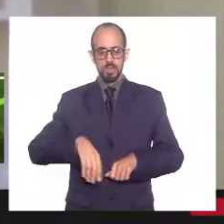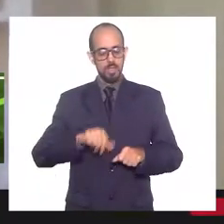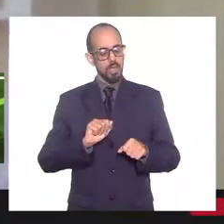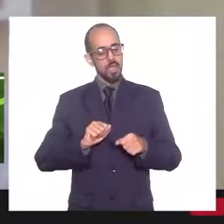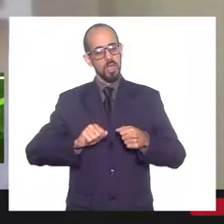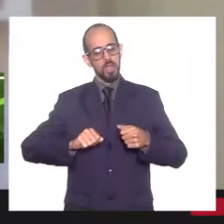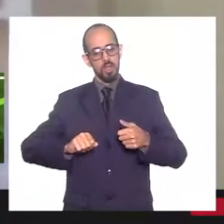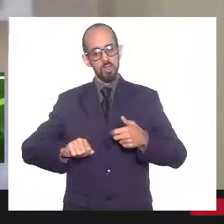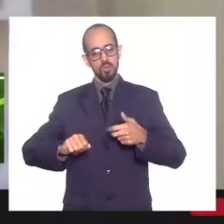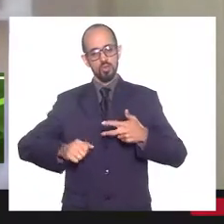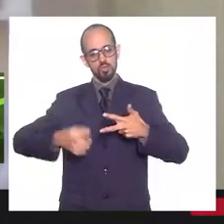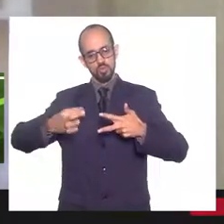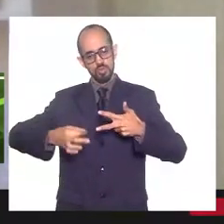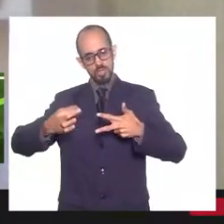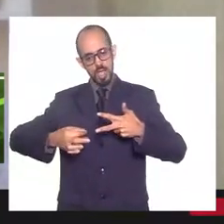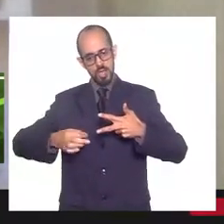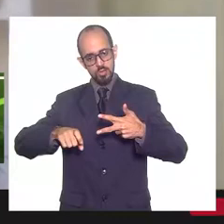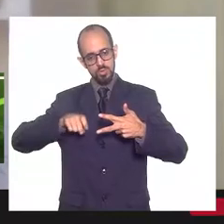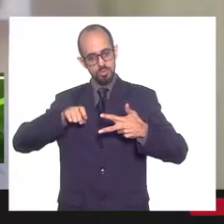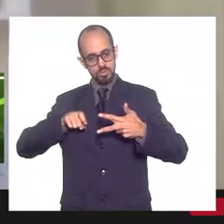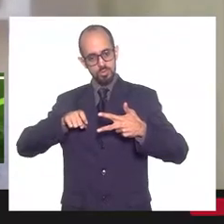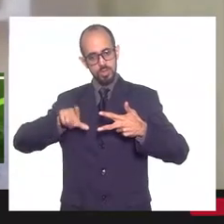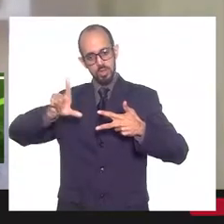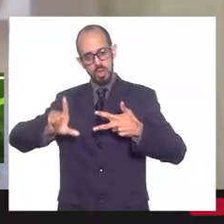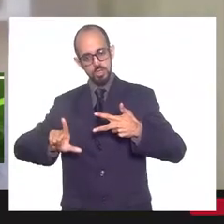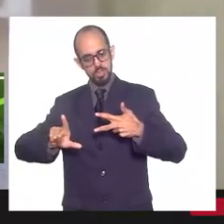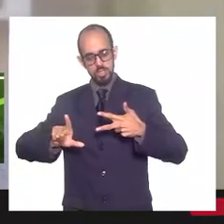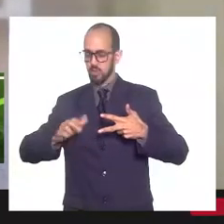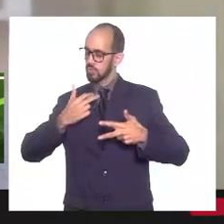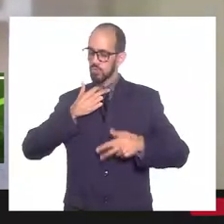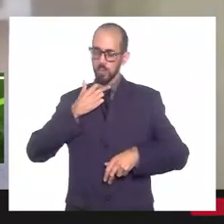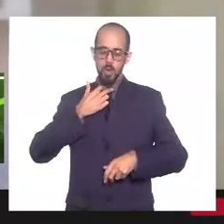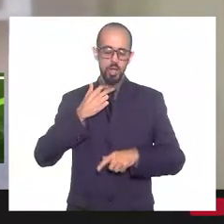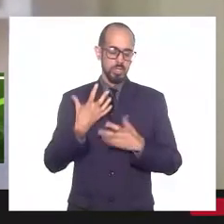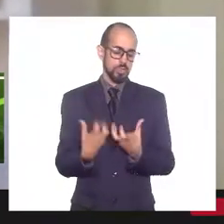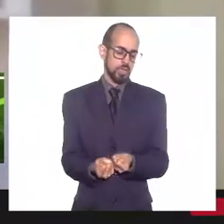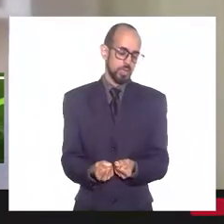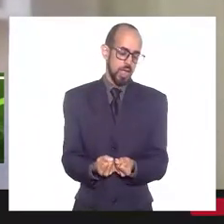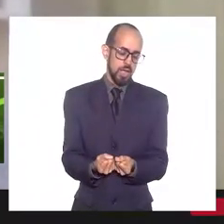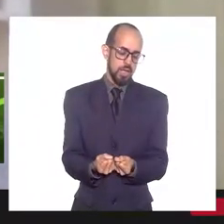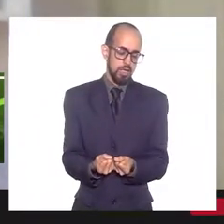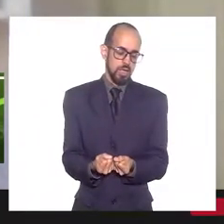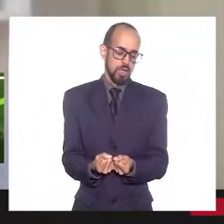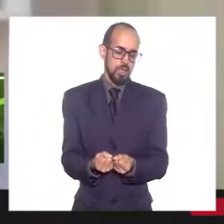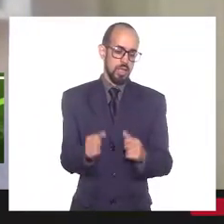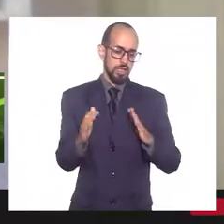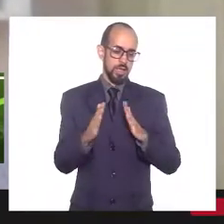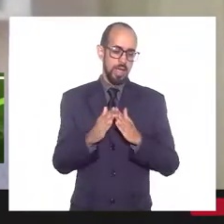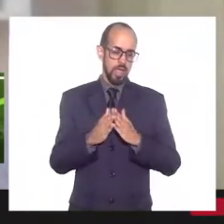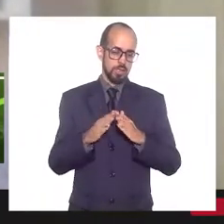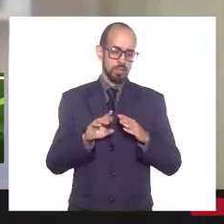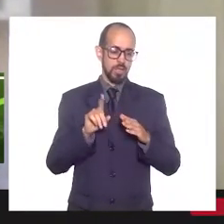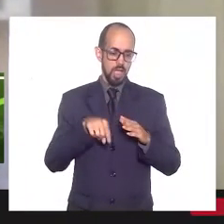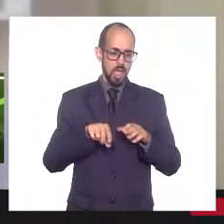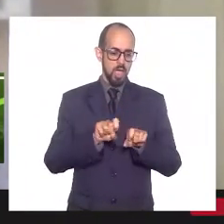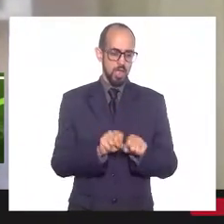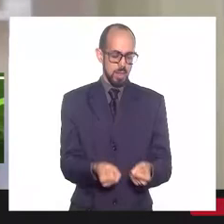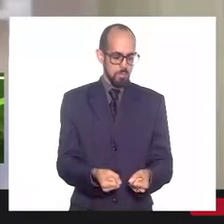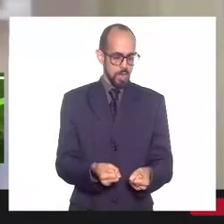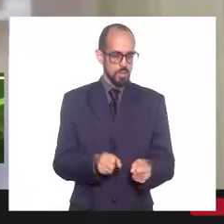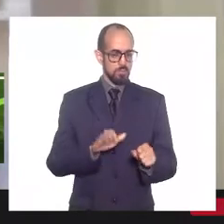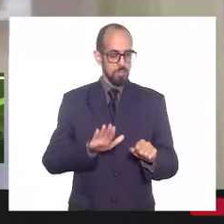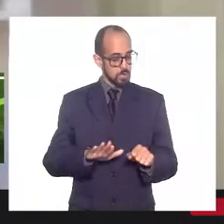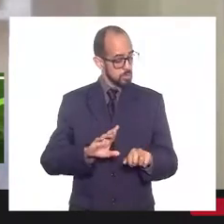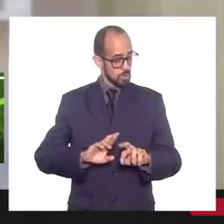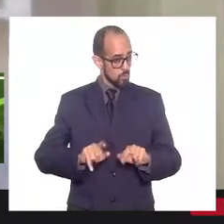executivo e do Judiciário muito menos do Legislativo as casas são quebradas mas não